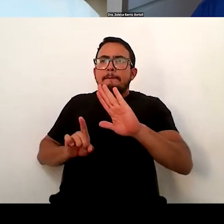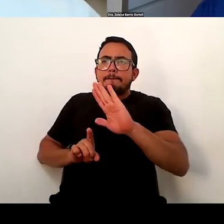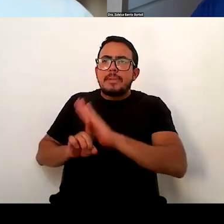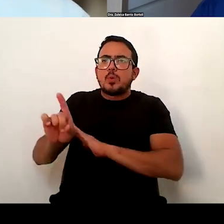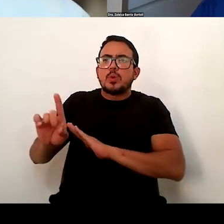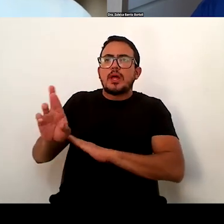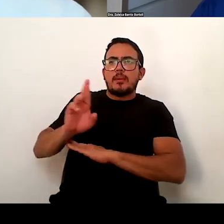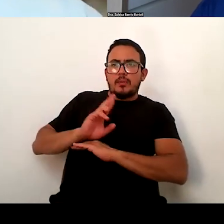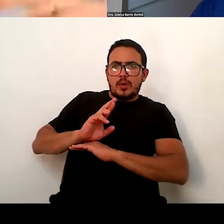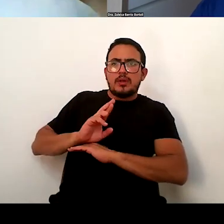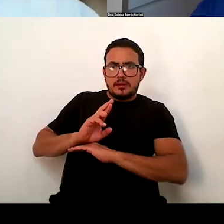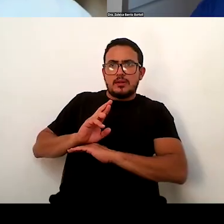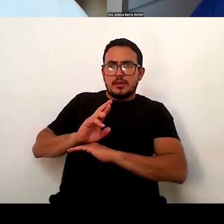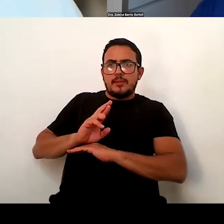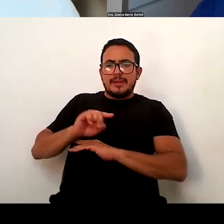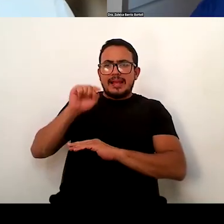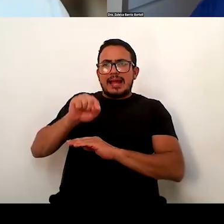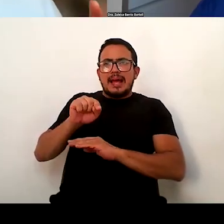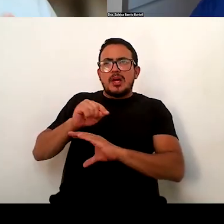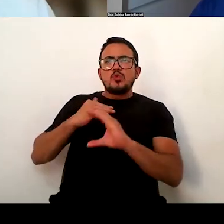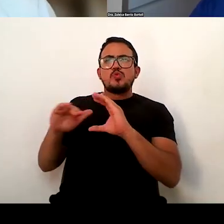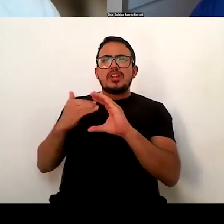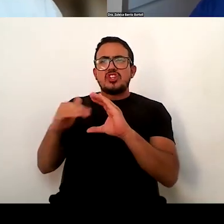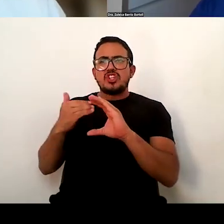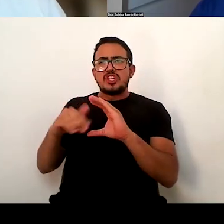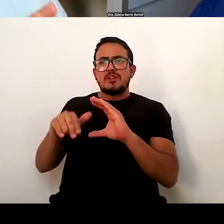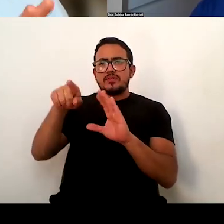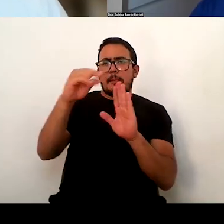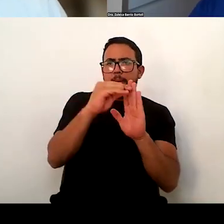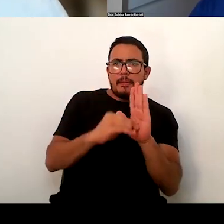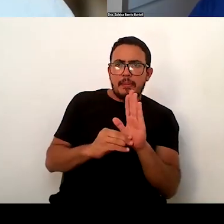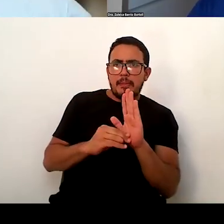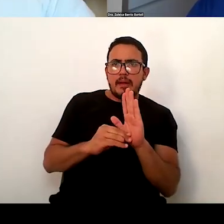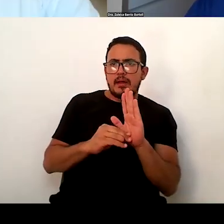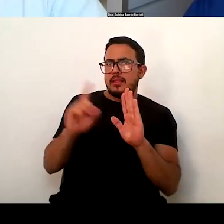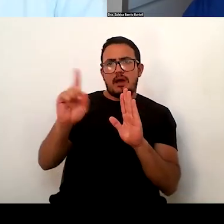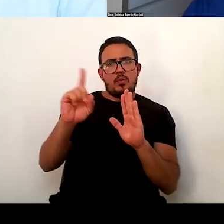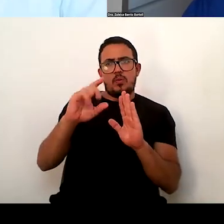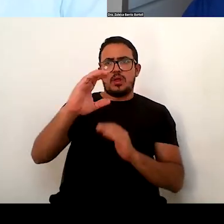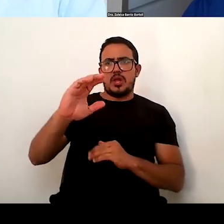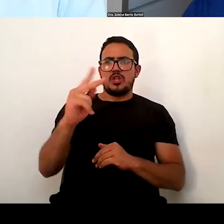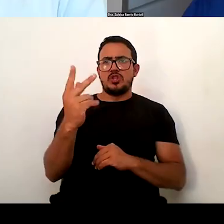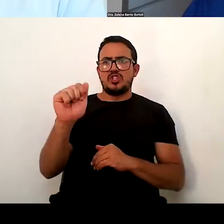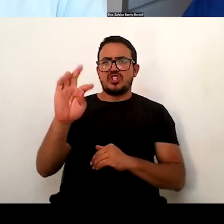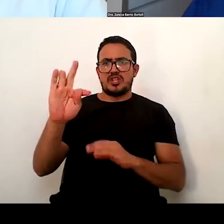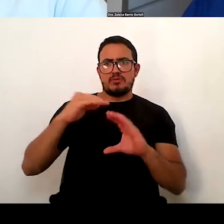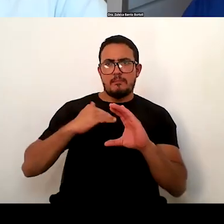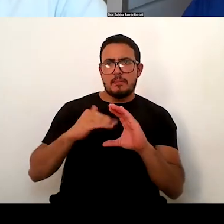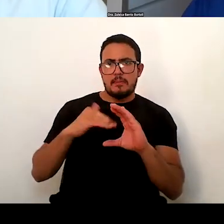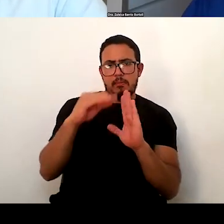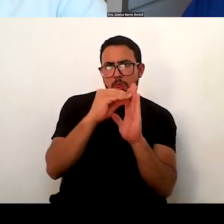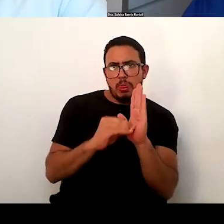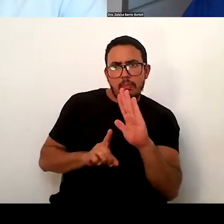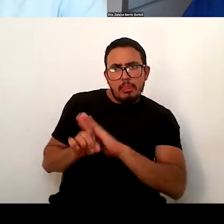E não colocar no chat, porque o chat ele vai se perdendo. Então, coloquem, por favor, as perguntas no QIA, que depois da apresentação